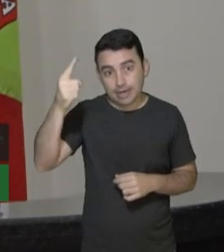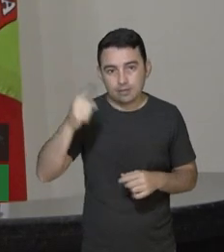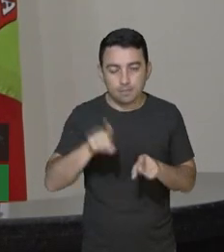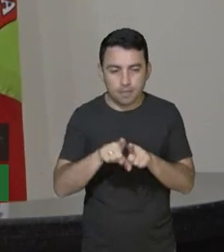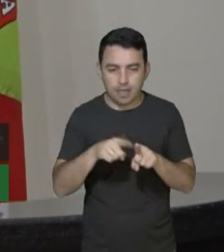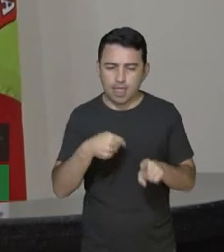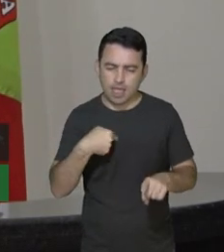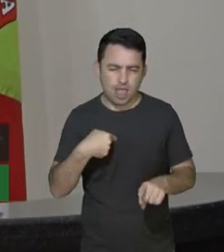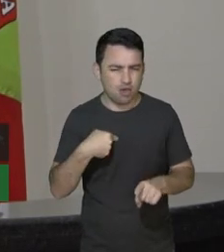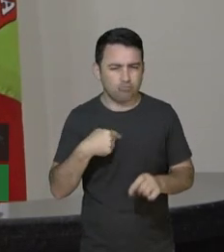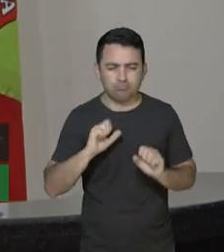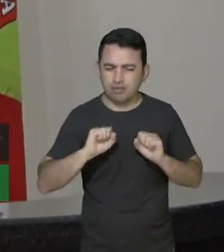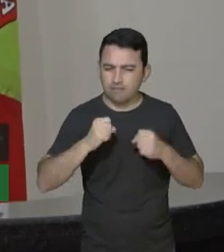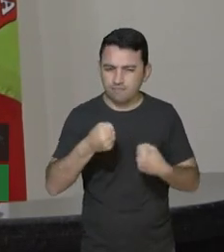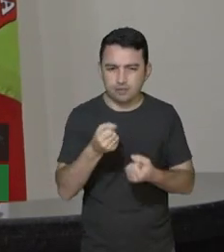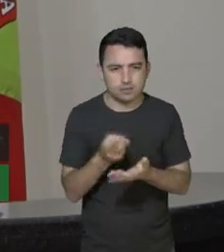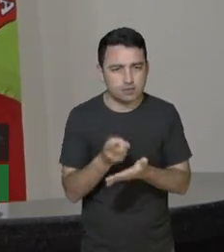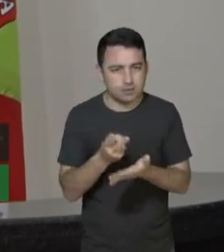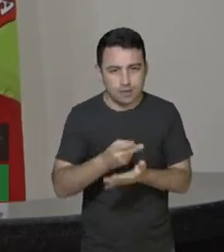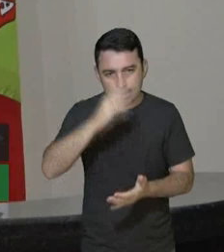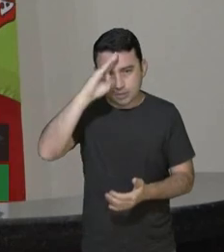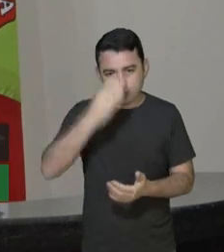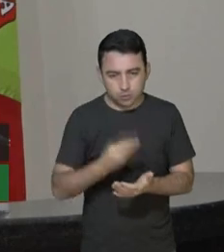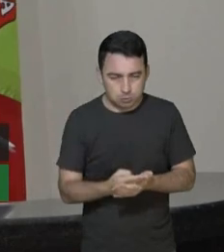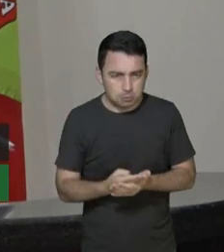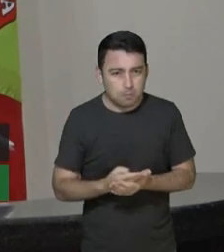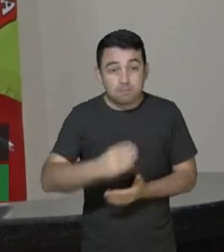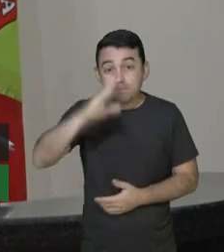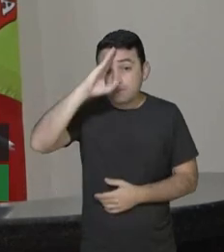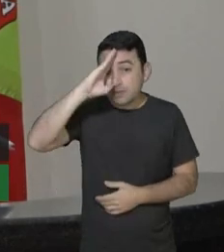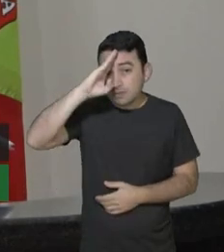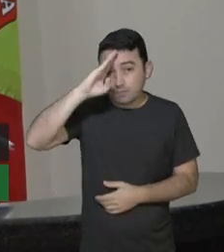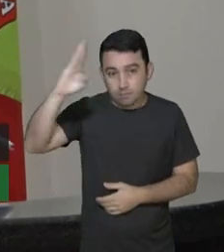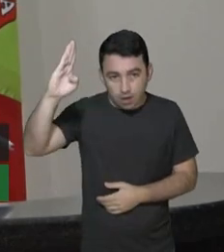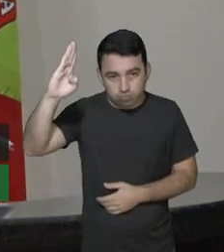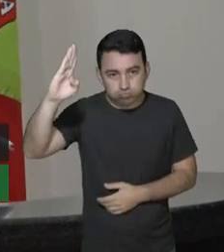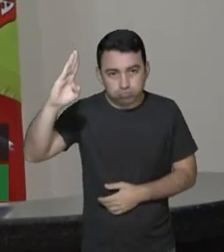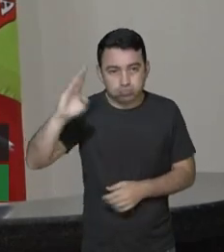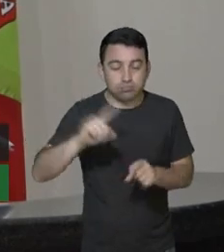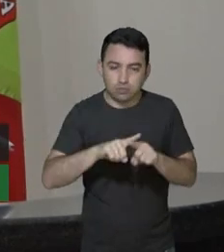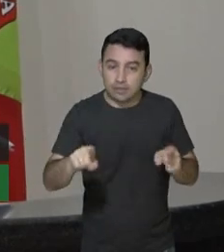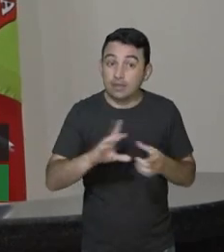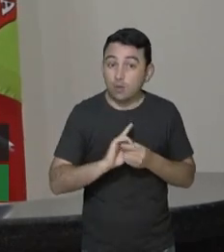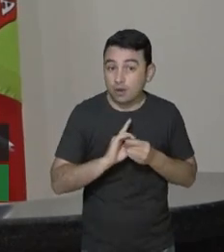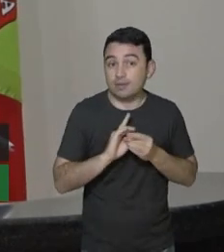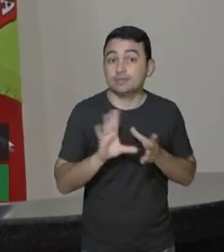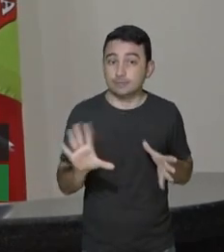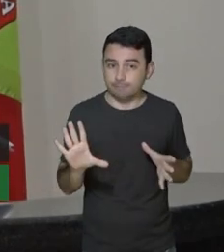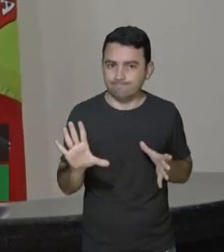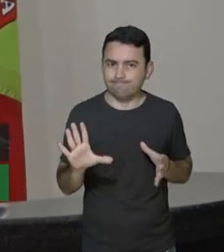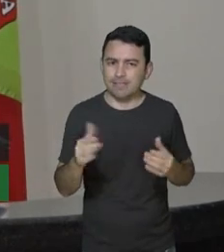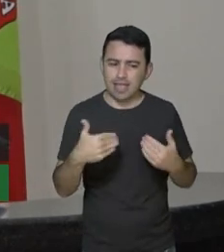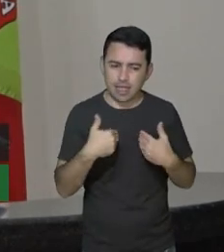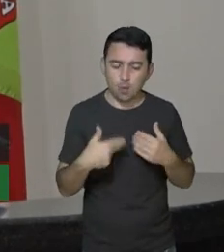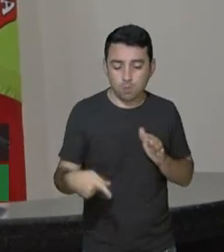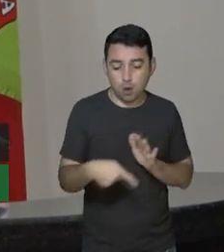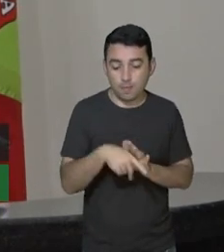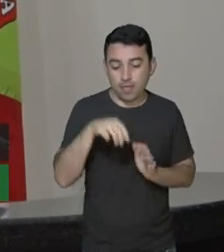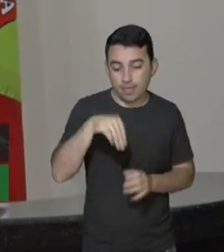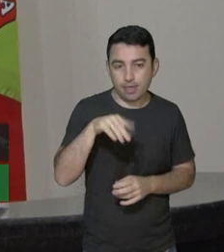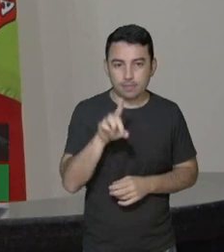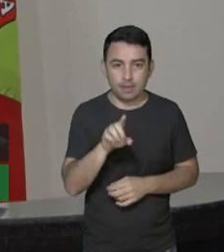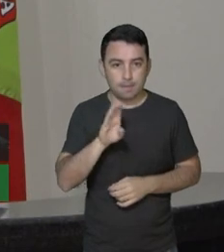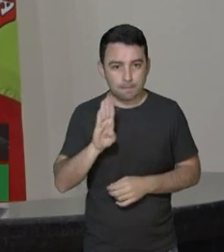defendo, aquilo que acredito, principalmente, colegas, na democracia. Estou no MDB, este